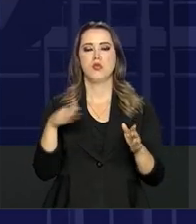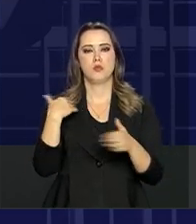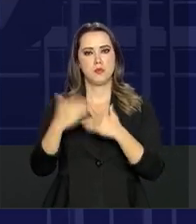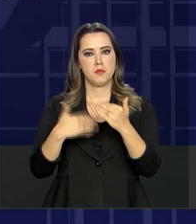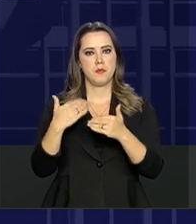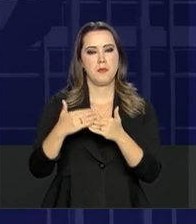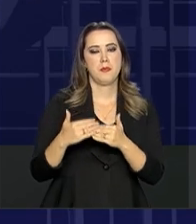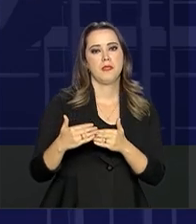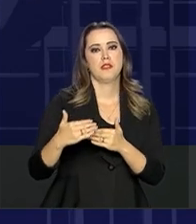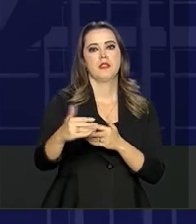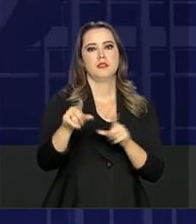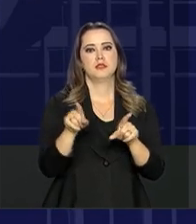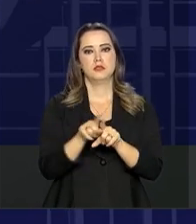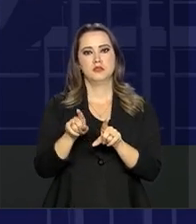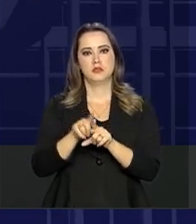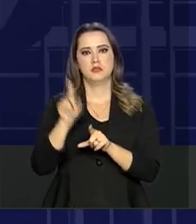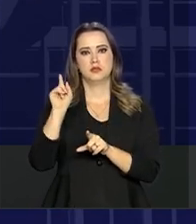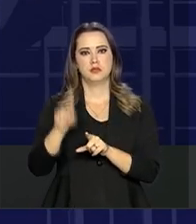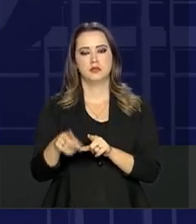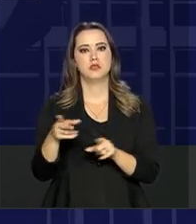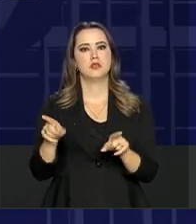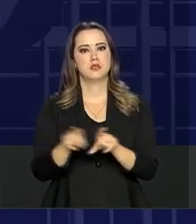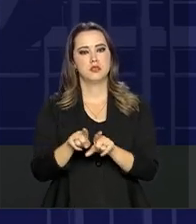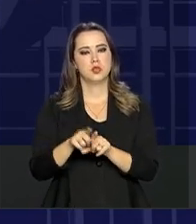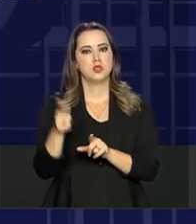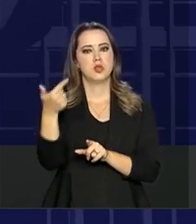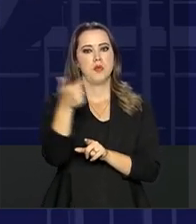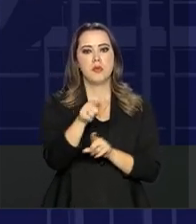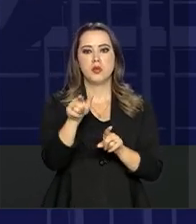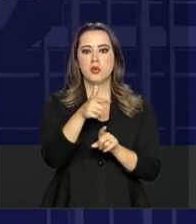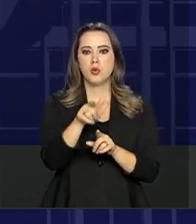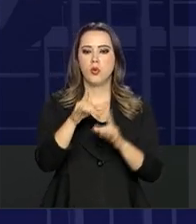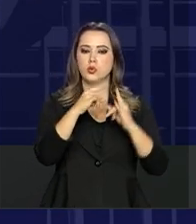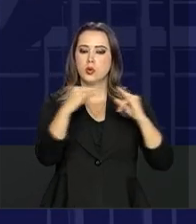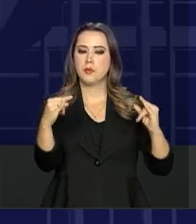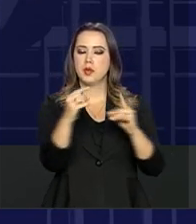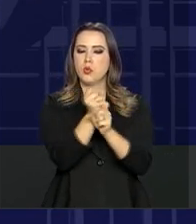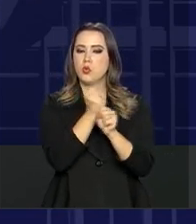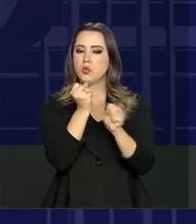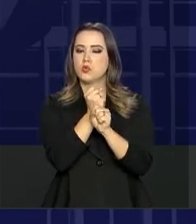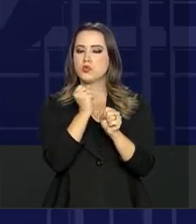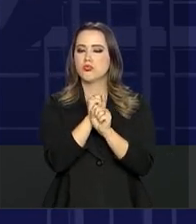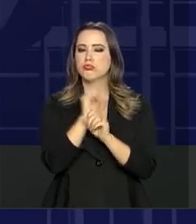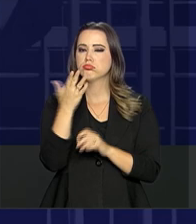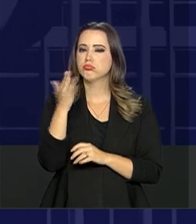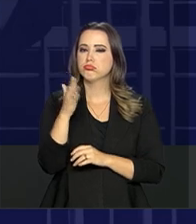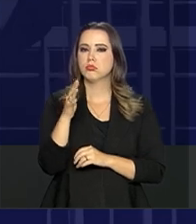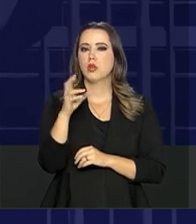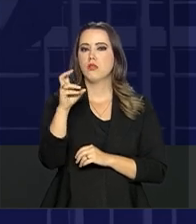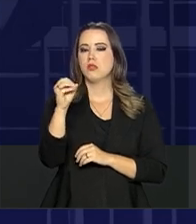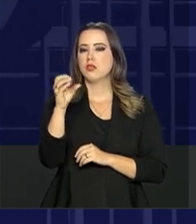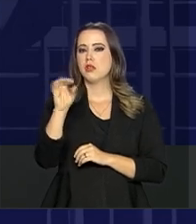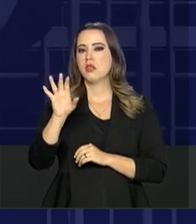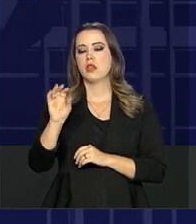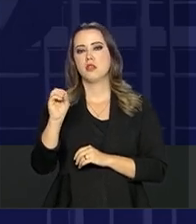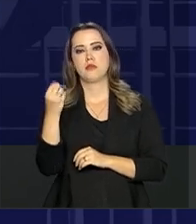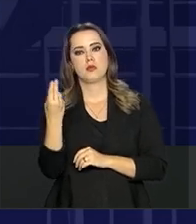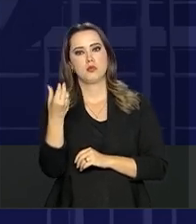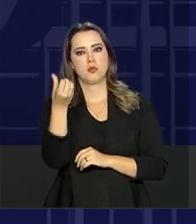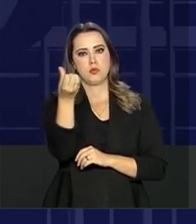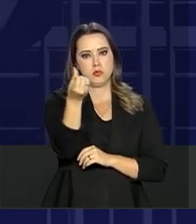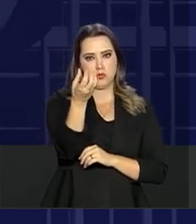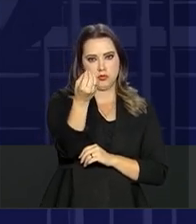mês, e estamos analisando a construção de um outro abrigo para cerca de 500 ou